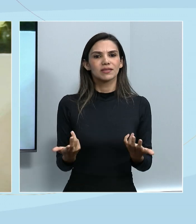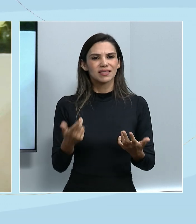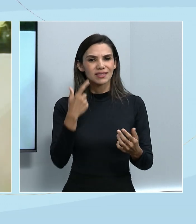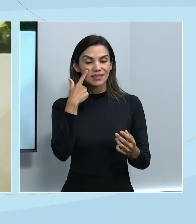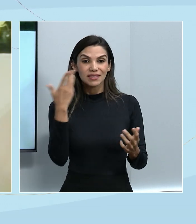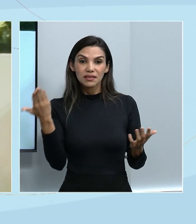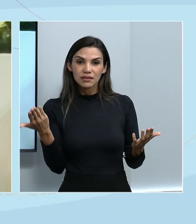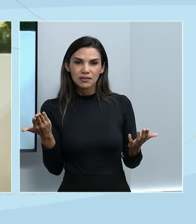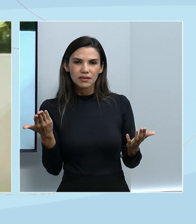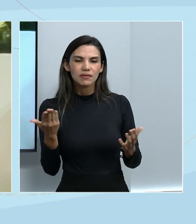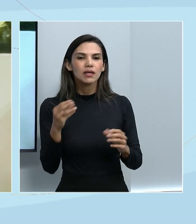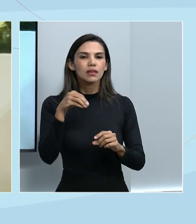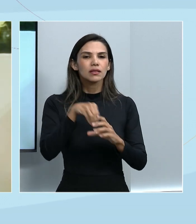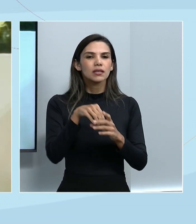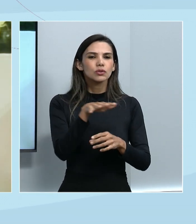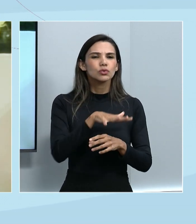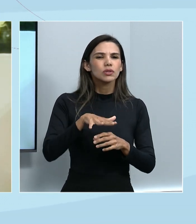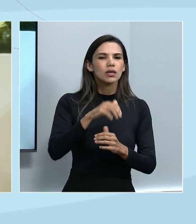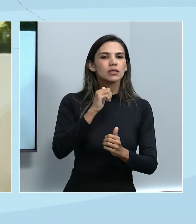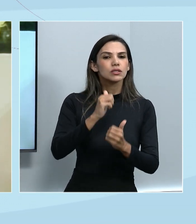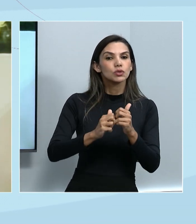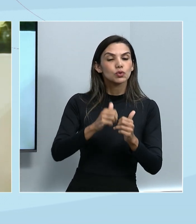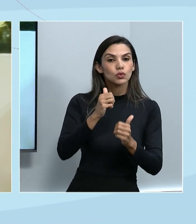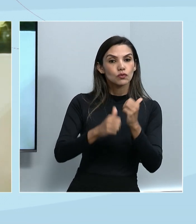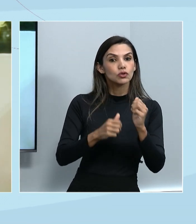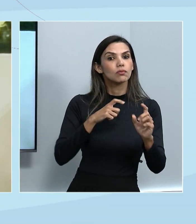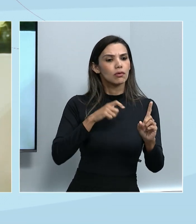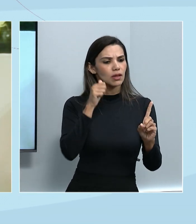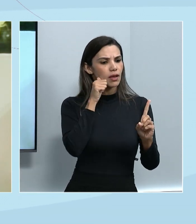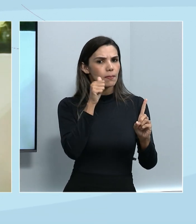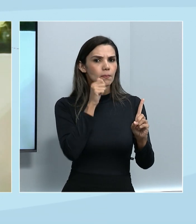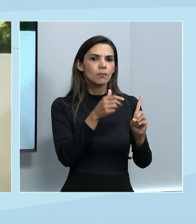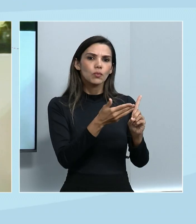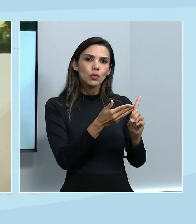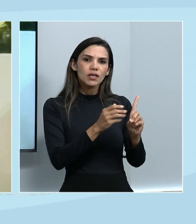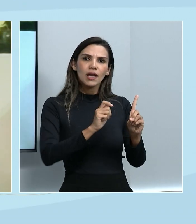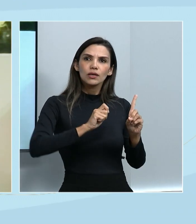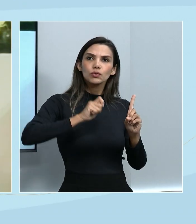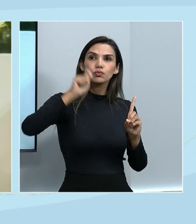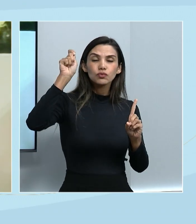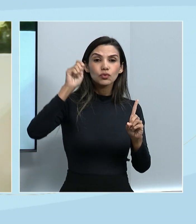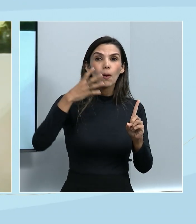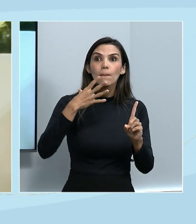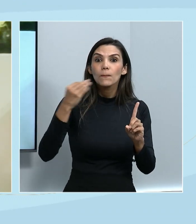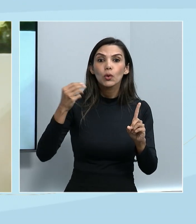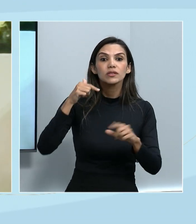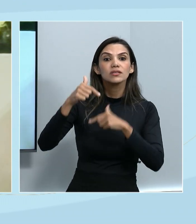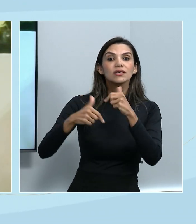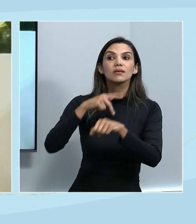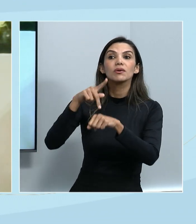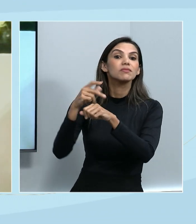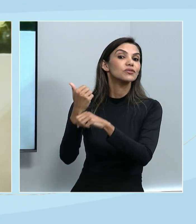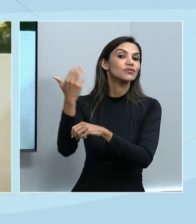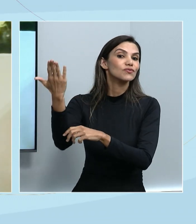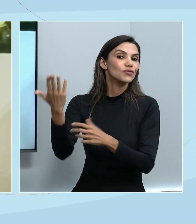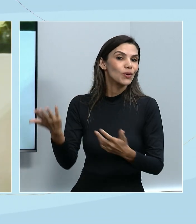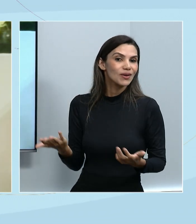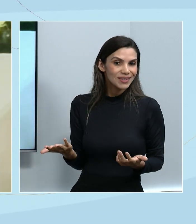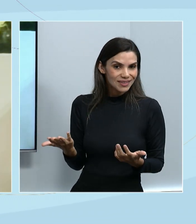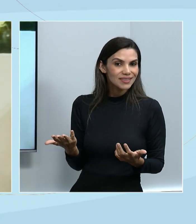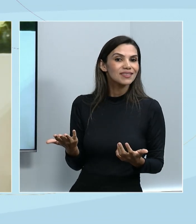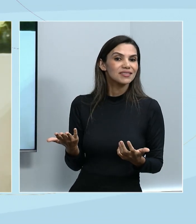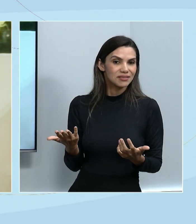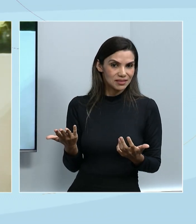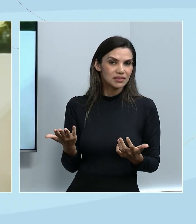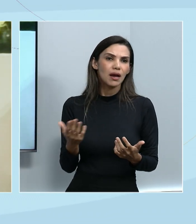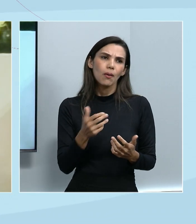falar no quadro do futebol, nós temos várias árbitras brasileiras no quadro internacional. Então, isso é um status que poucas